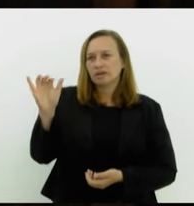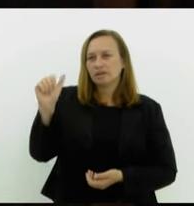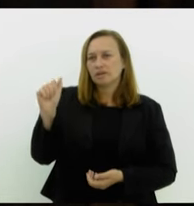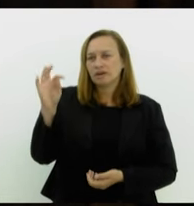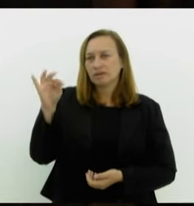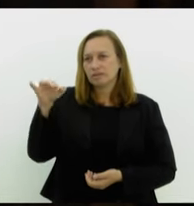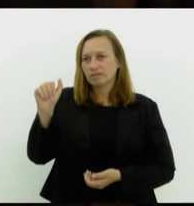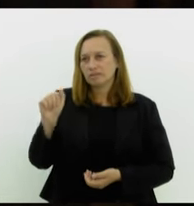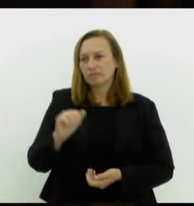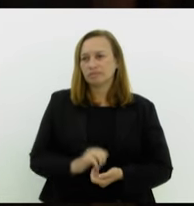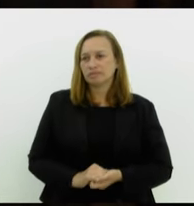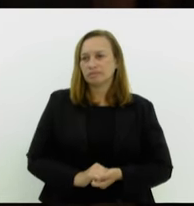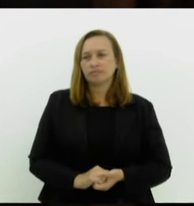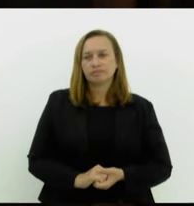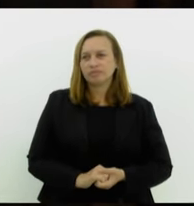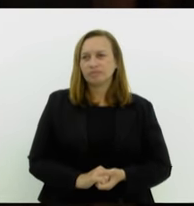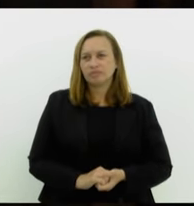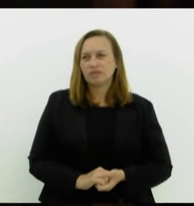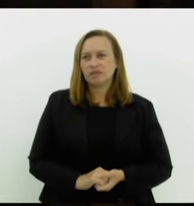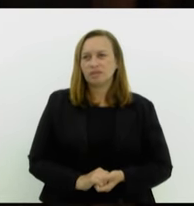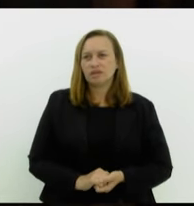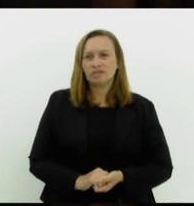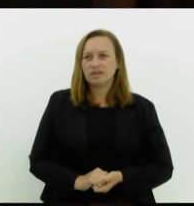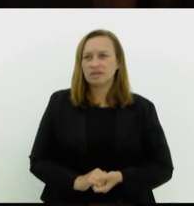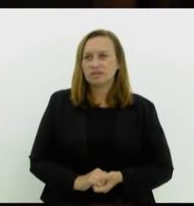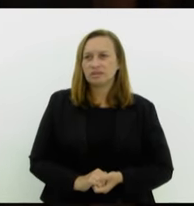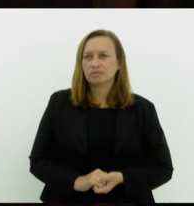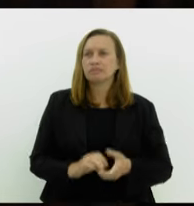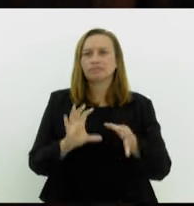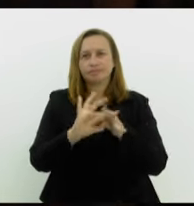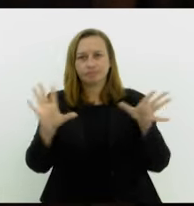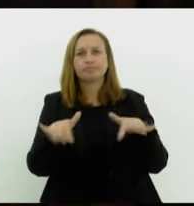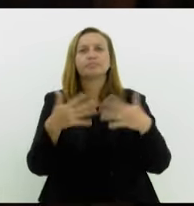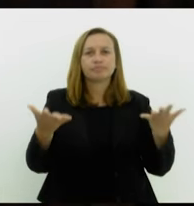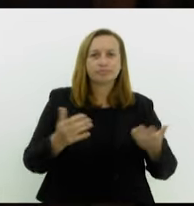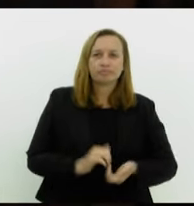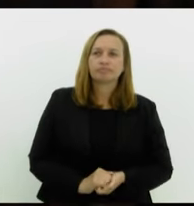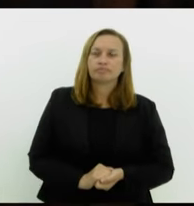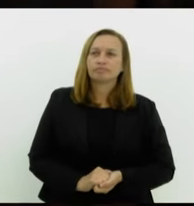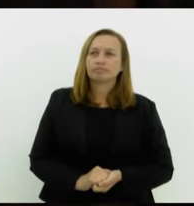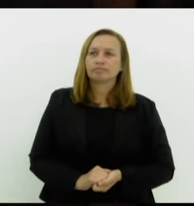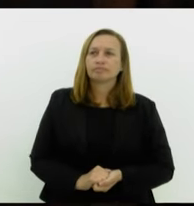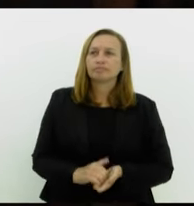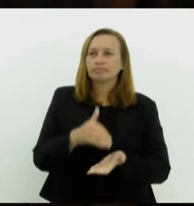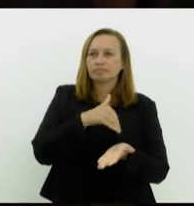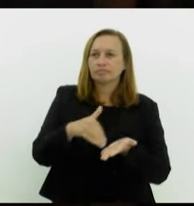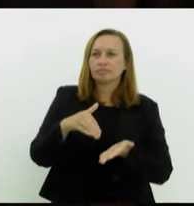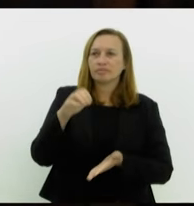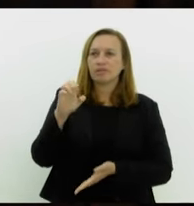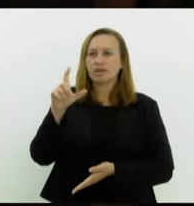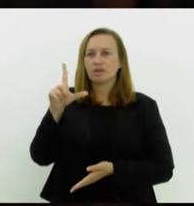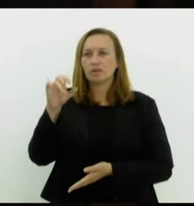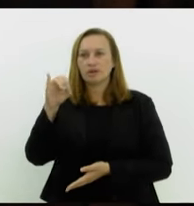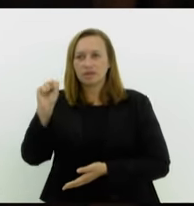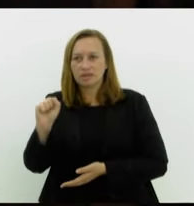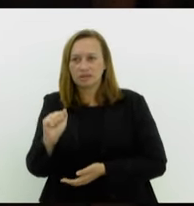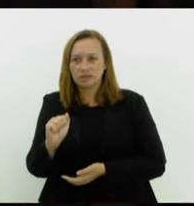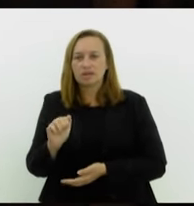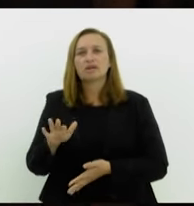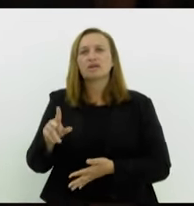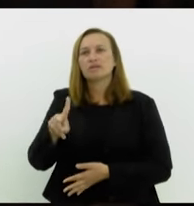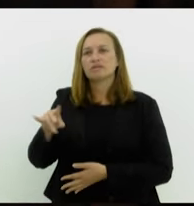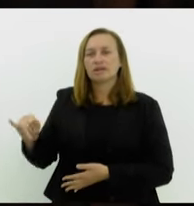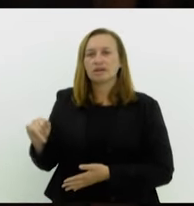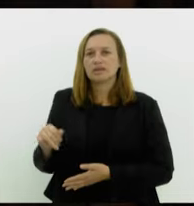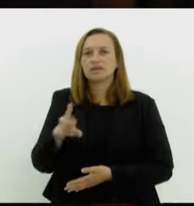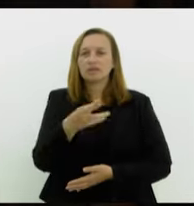ó que ela vai Qual que é a sua palavra liberdade a nossa secretária Eloí lá vai Eloí soria já tá fazendo a